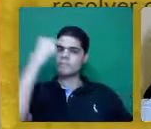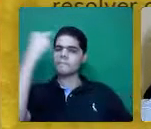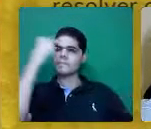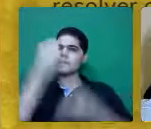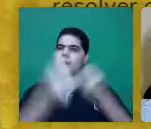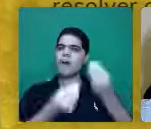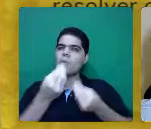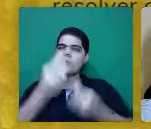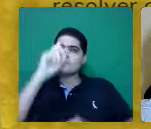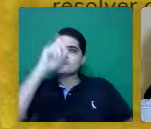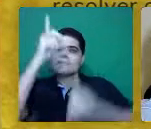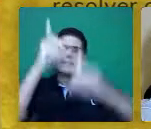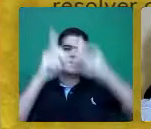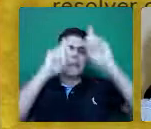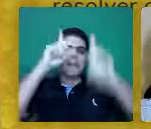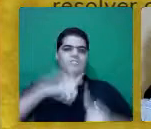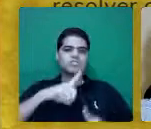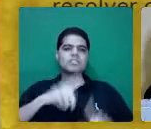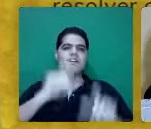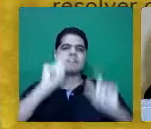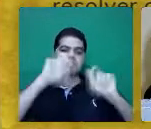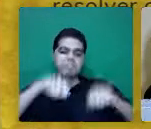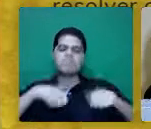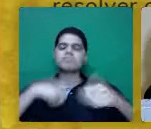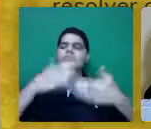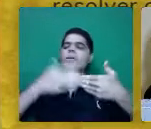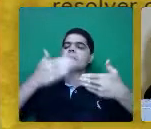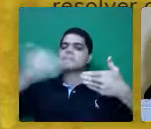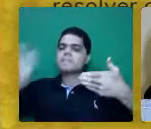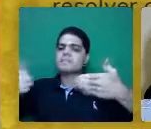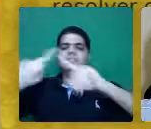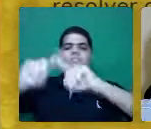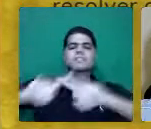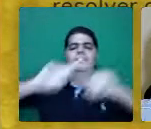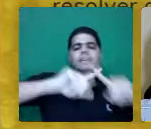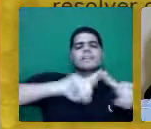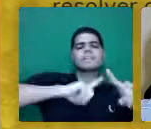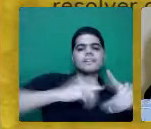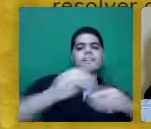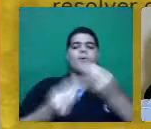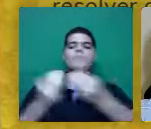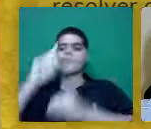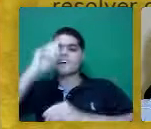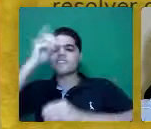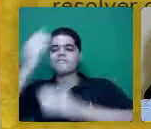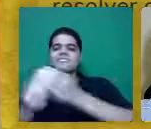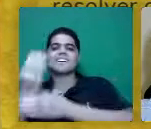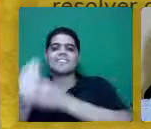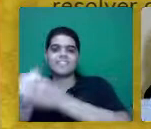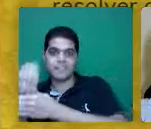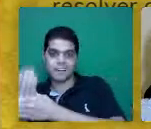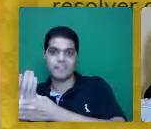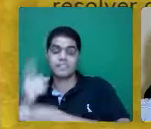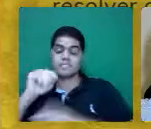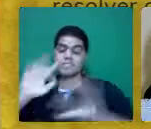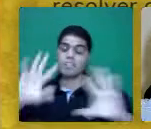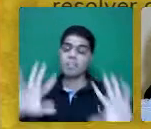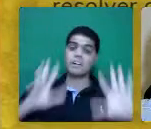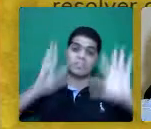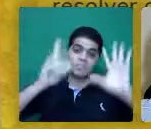um desafio, depois qual que é o próximo passo que você cria isso. Então, é uma maratona que vocês podem, de fato,